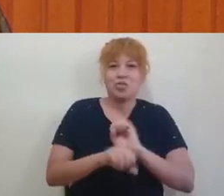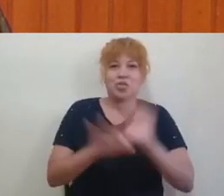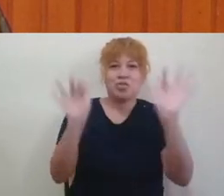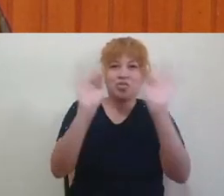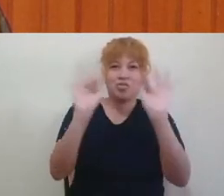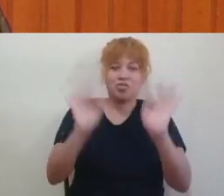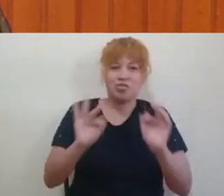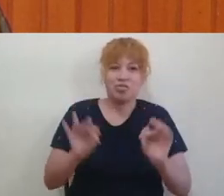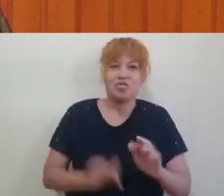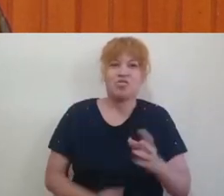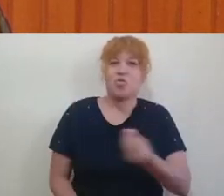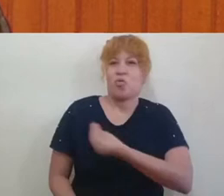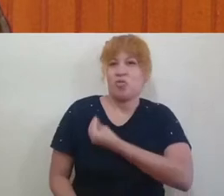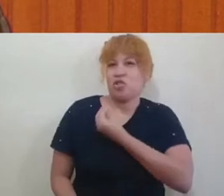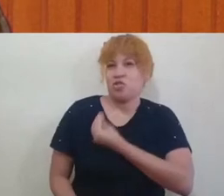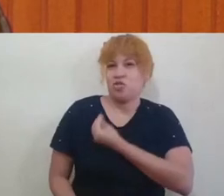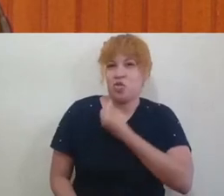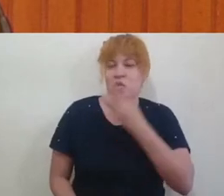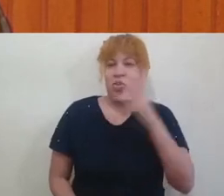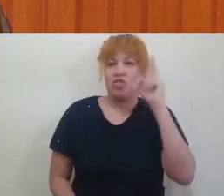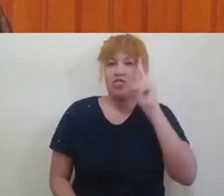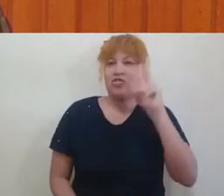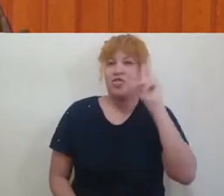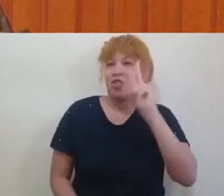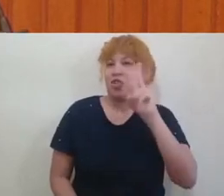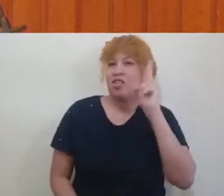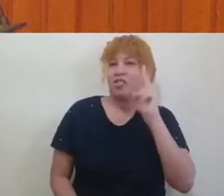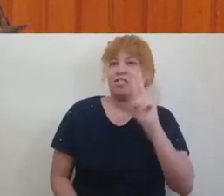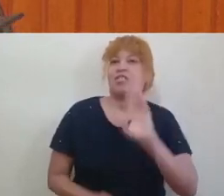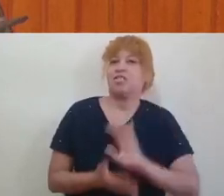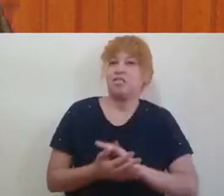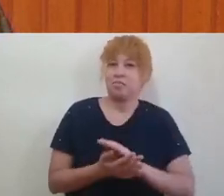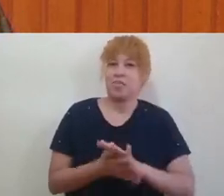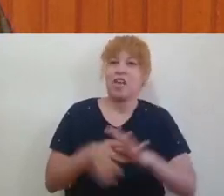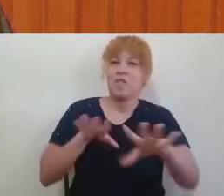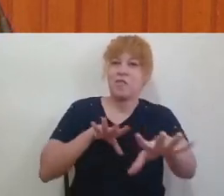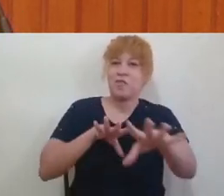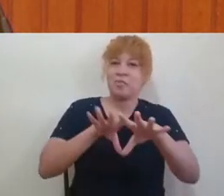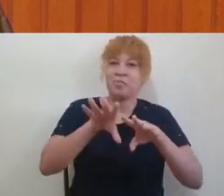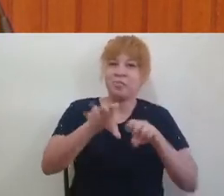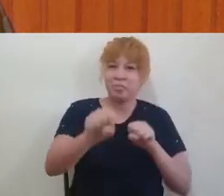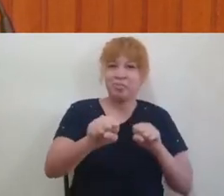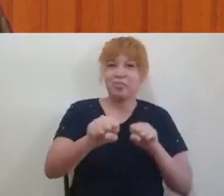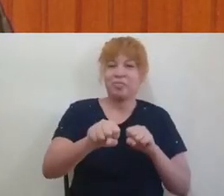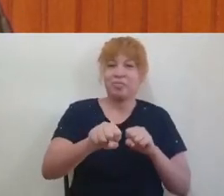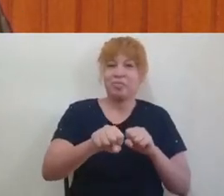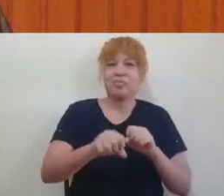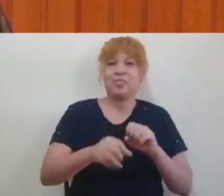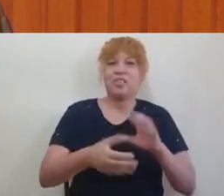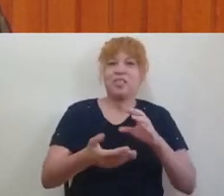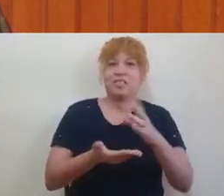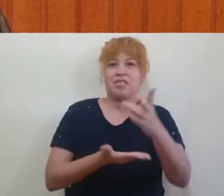para fazer a sua saudação aos mais novos formados.